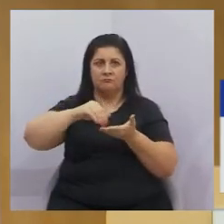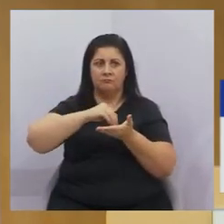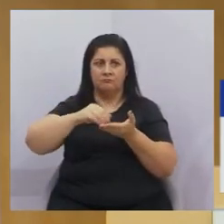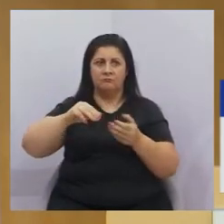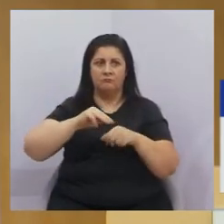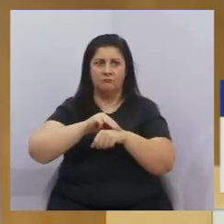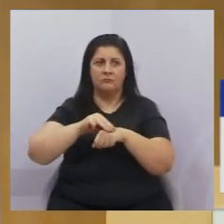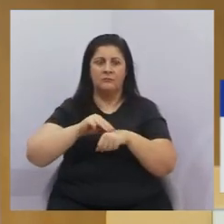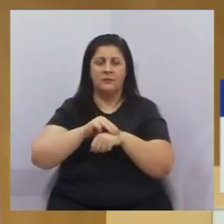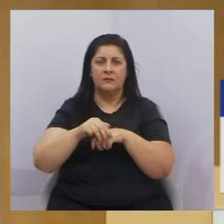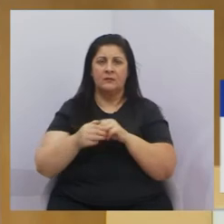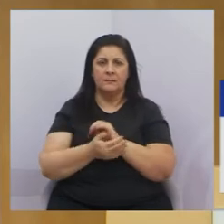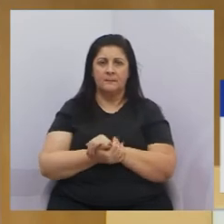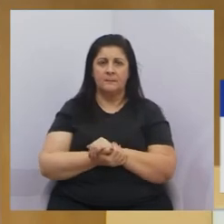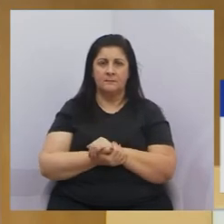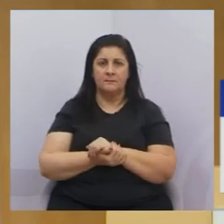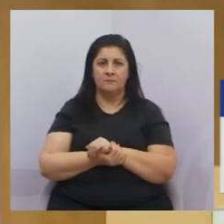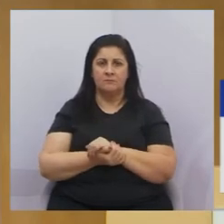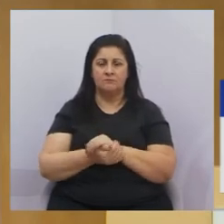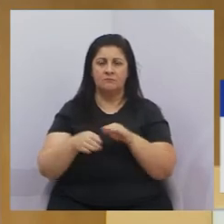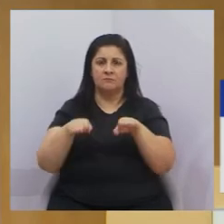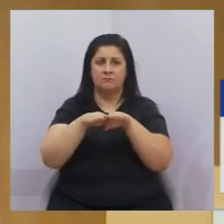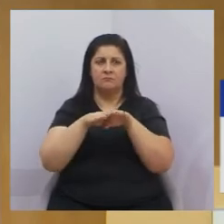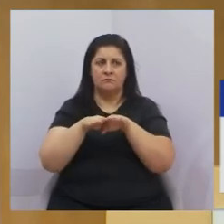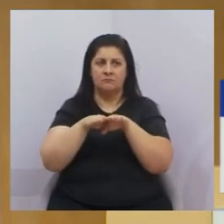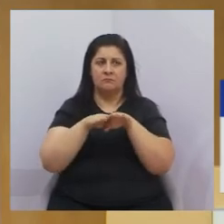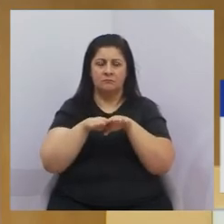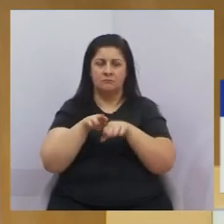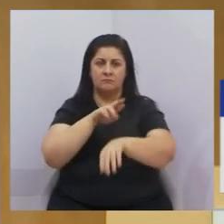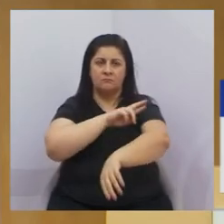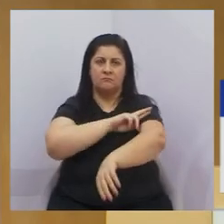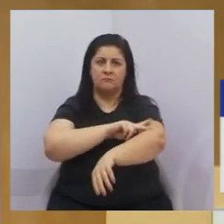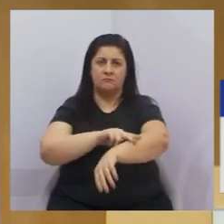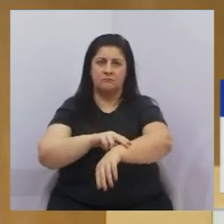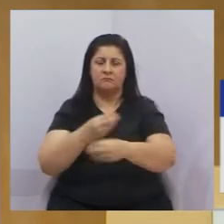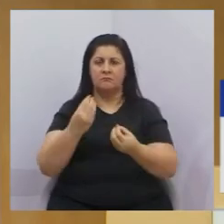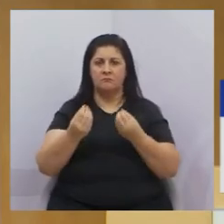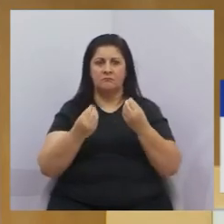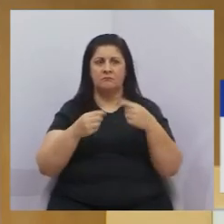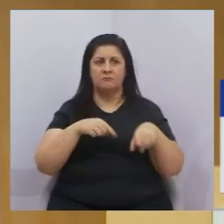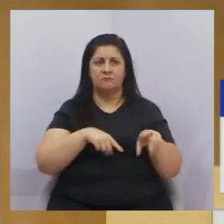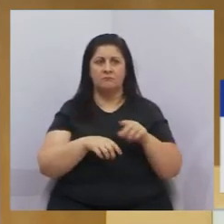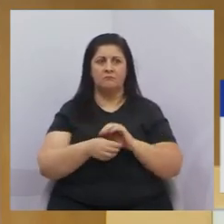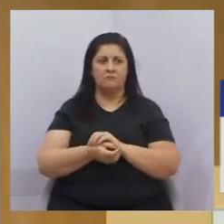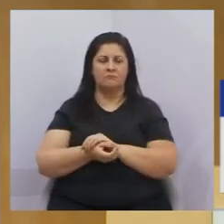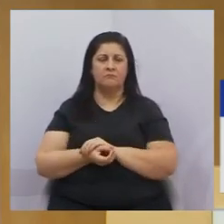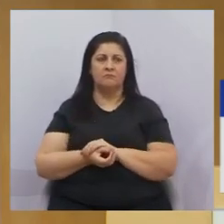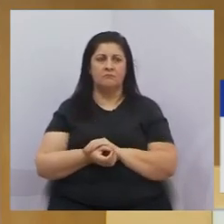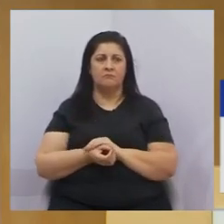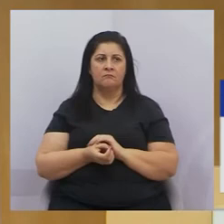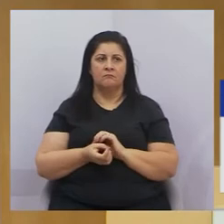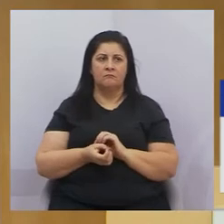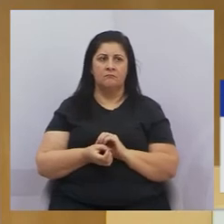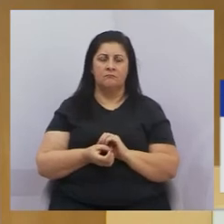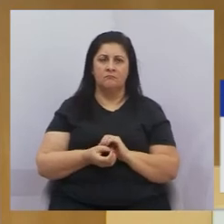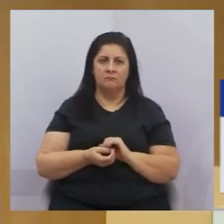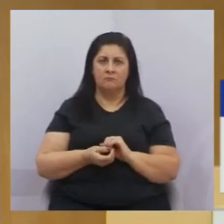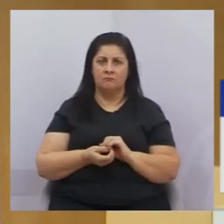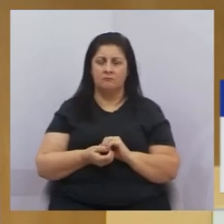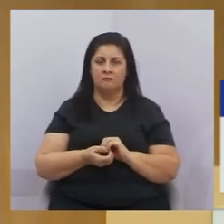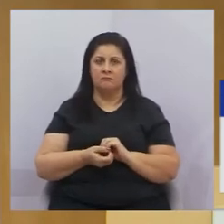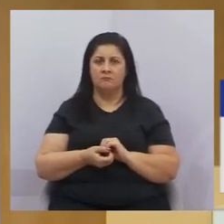a questão da igualdade racial, você votar contra? Votar contra dizendo que não